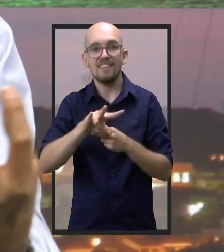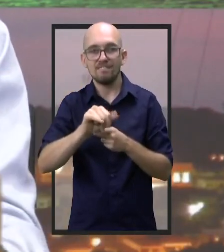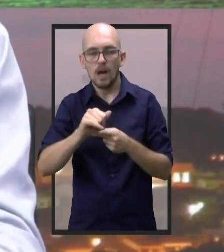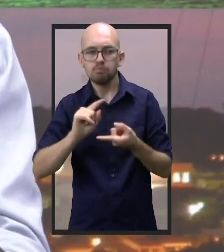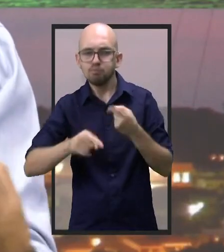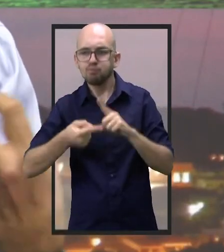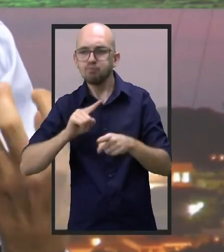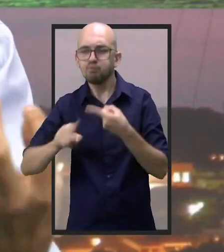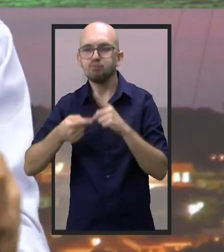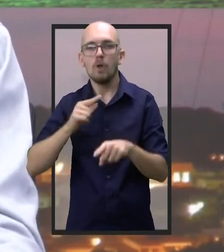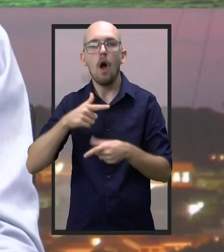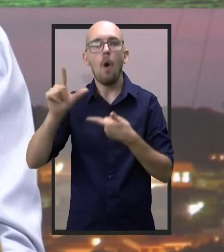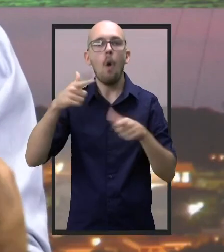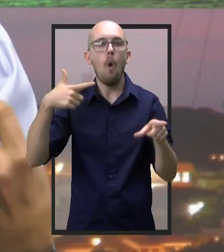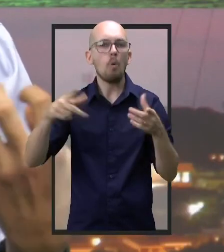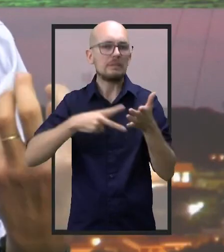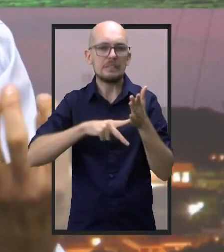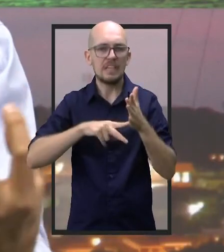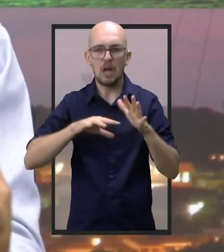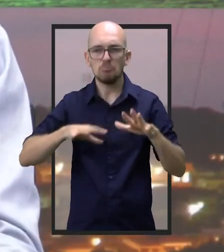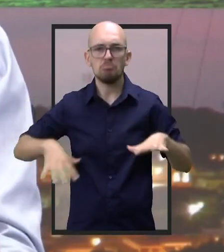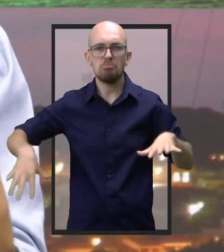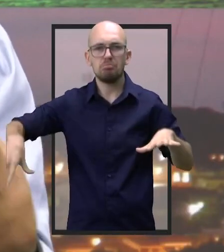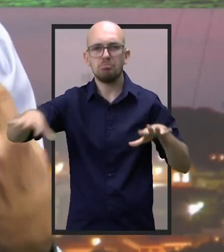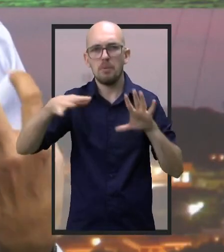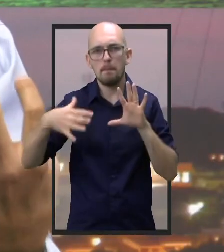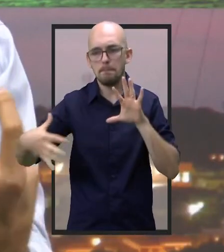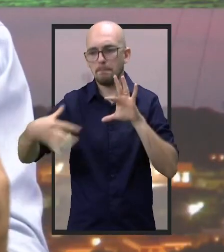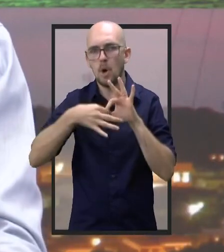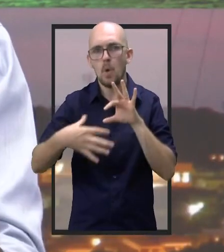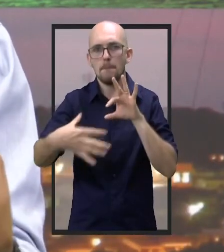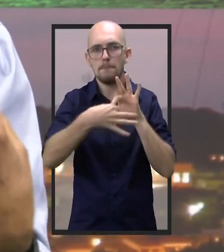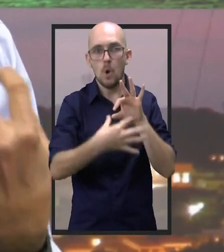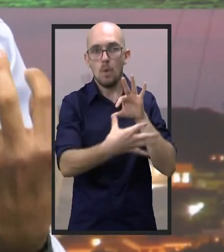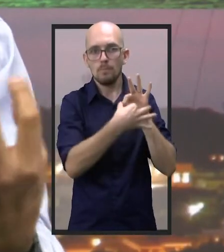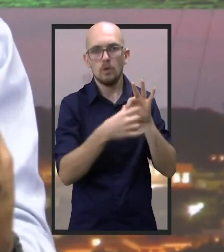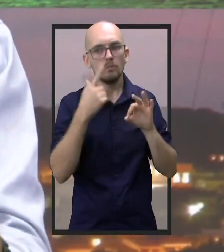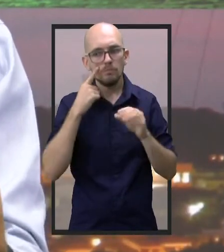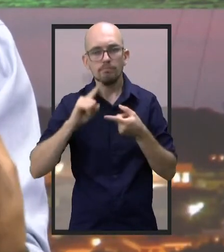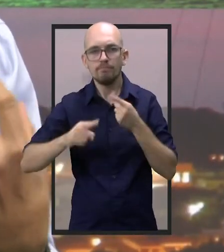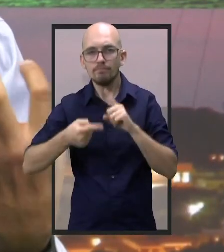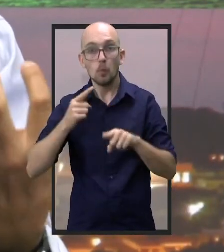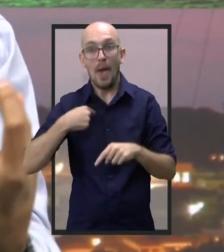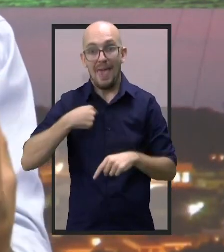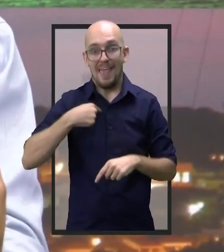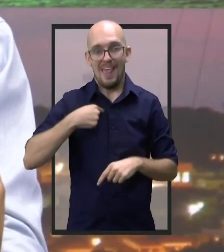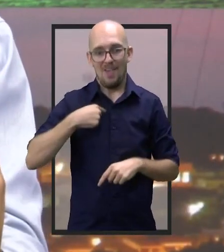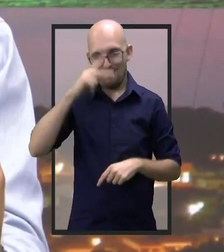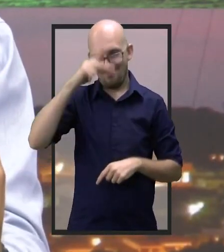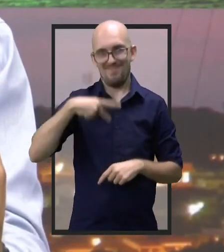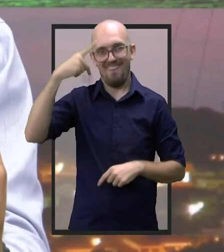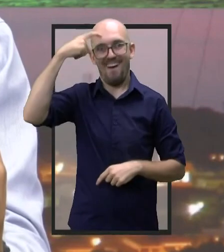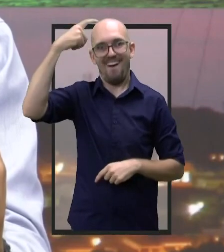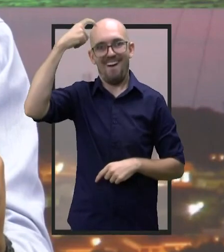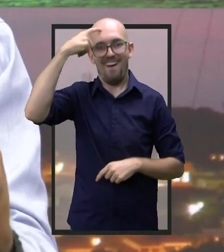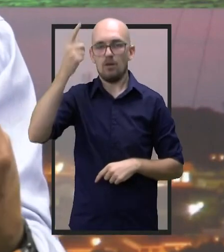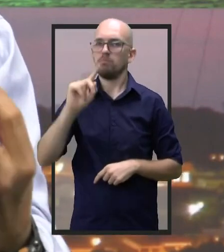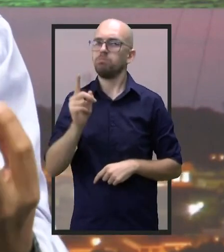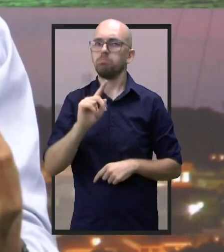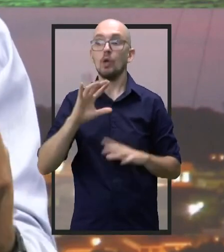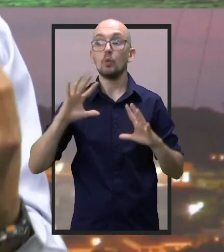os outros sindicatos, cooperativas que estão conosco e vêm construindo isso não é ideia minha, é ideia de todos, não